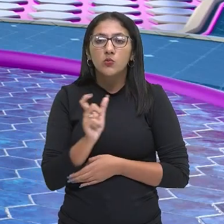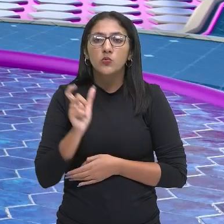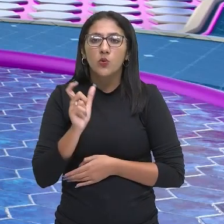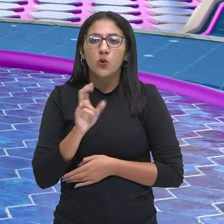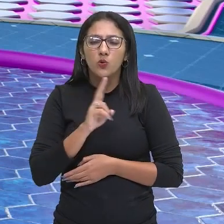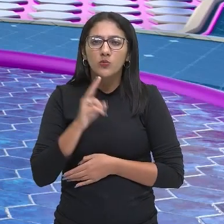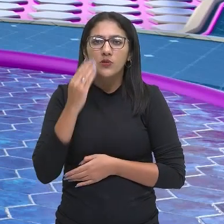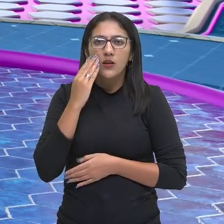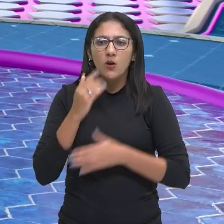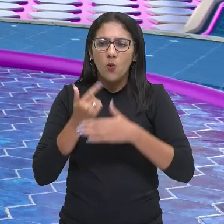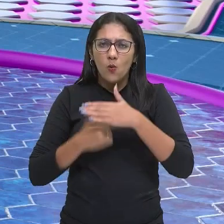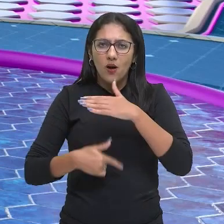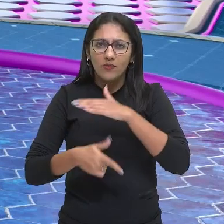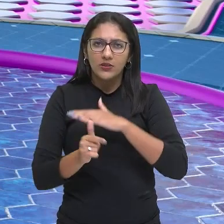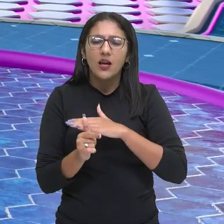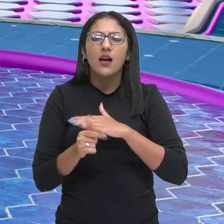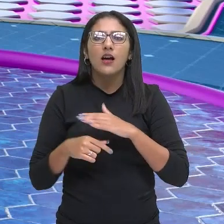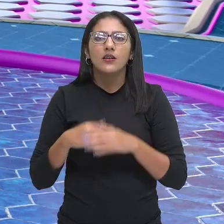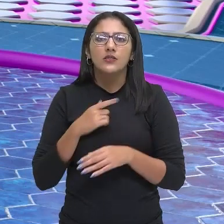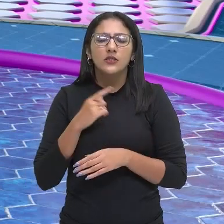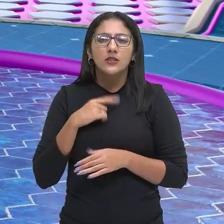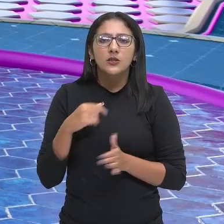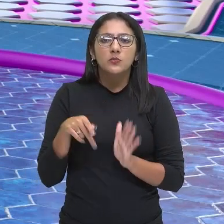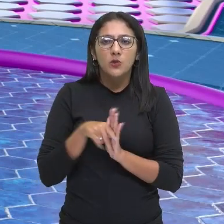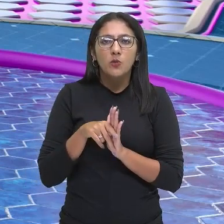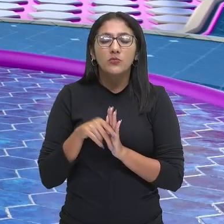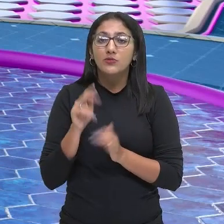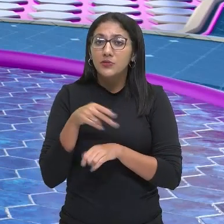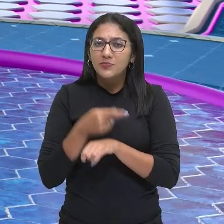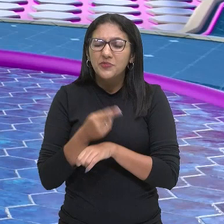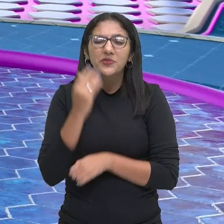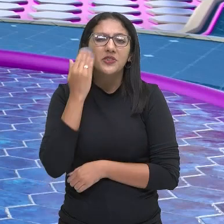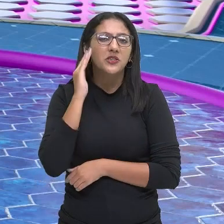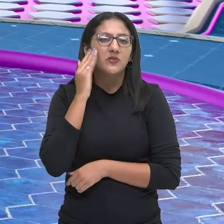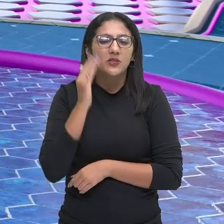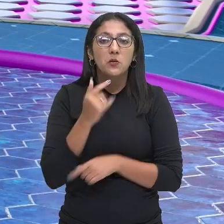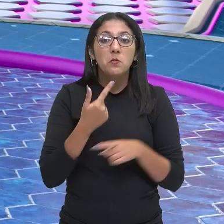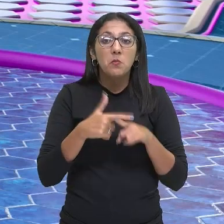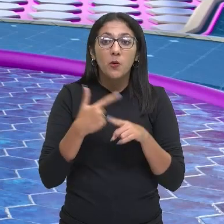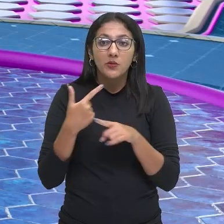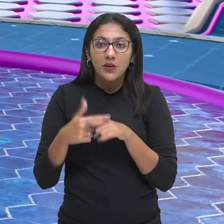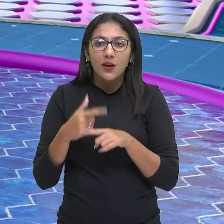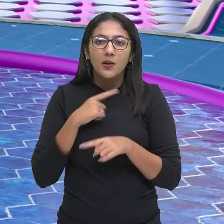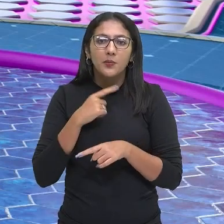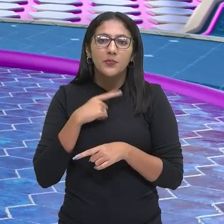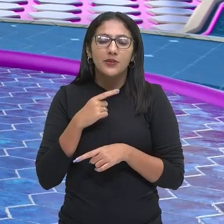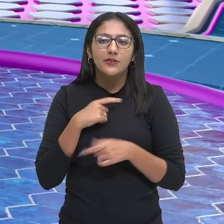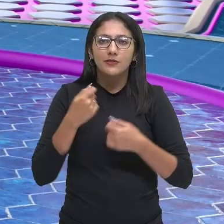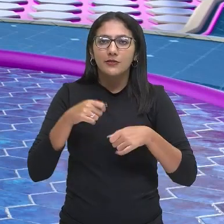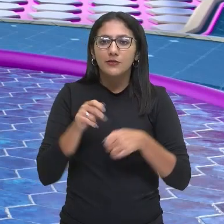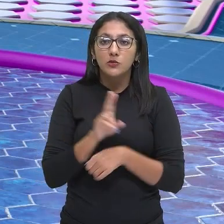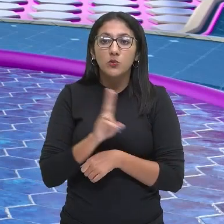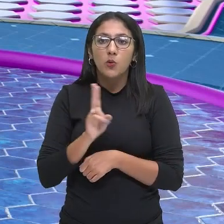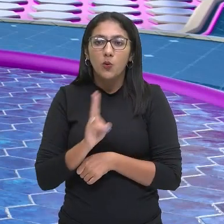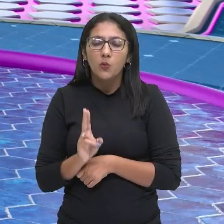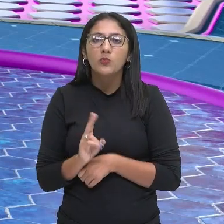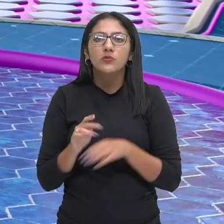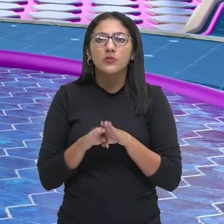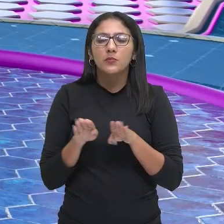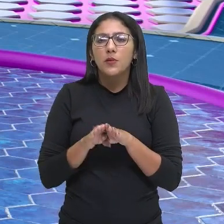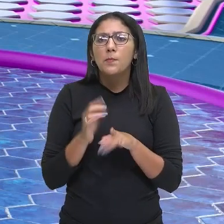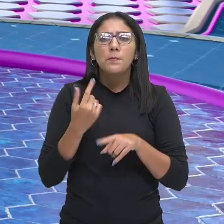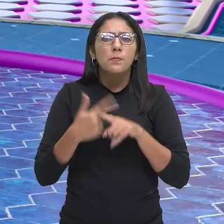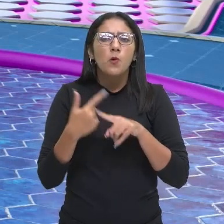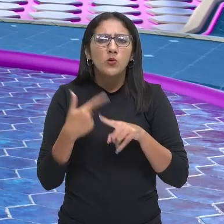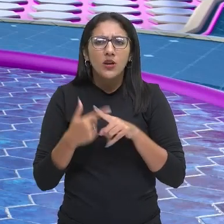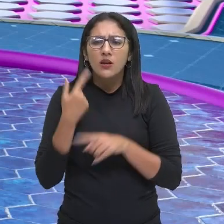os avatares, nós vamos já entender por que tem que ter esses nomes e por que esses personagens aí